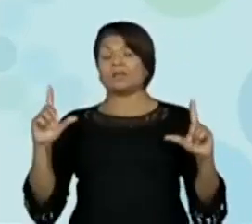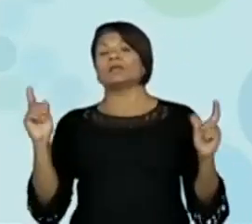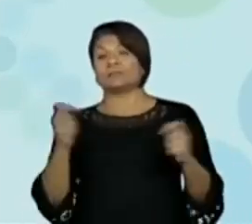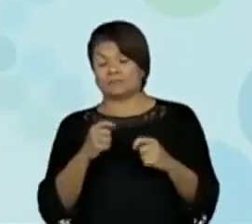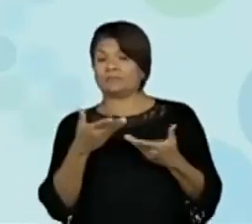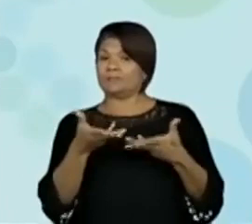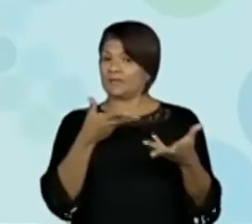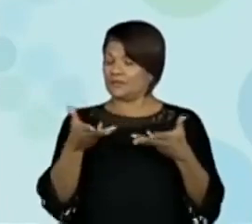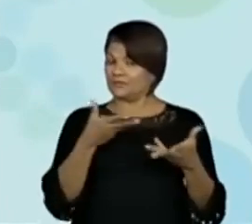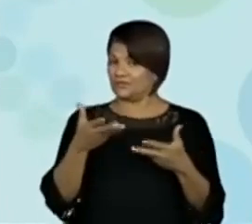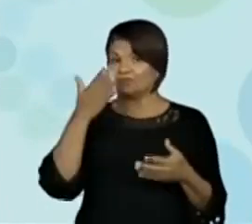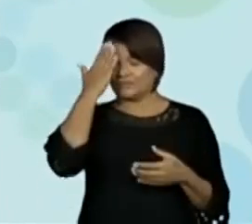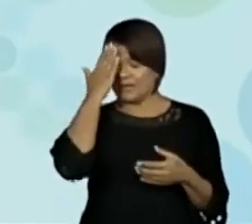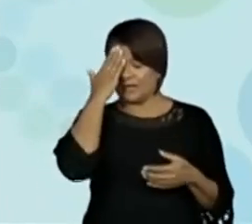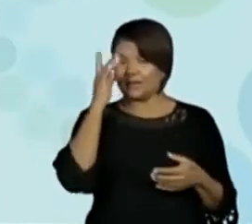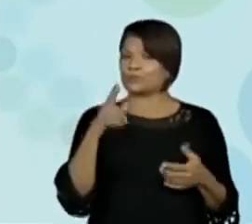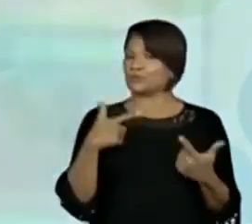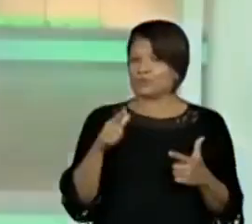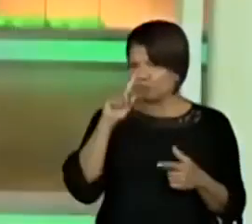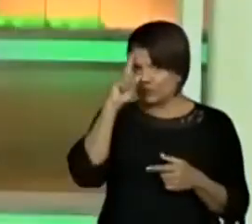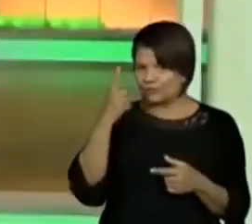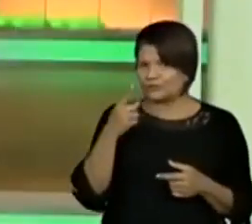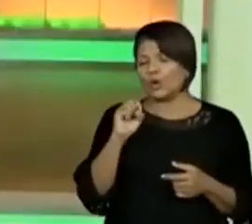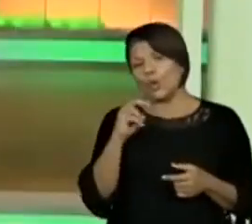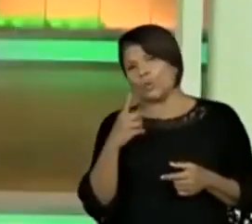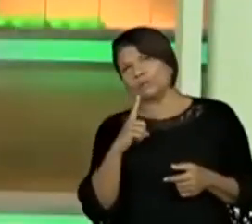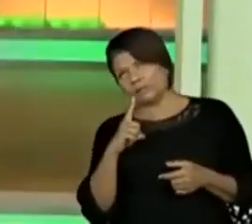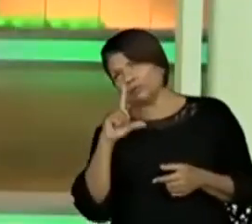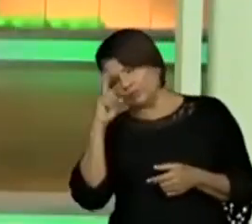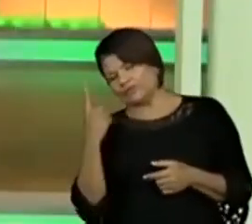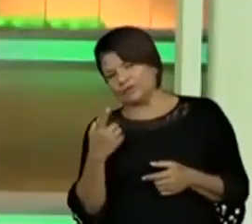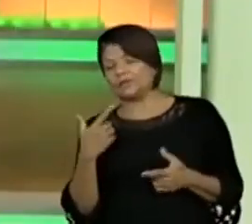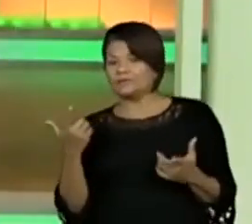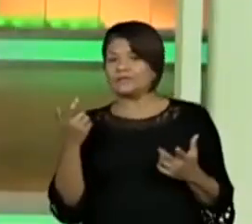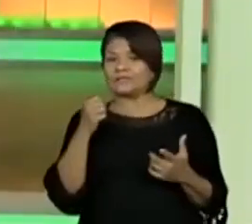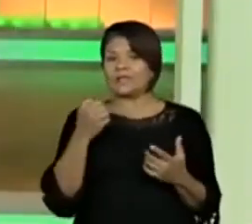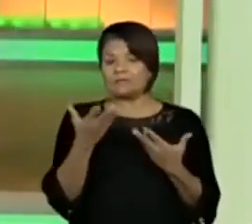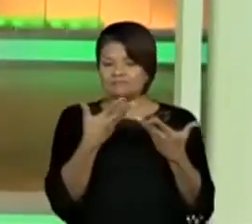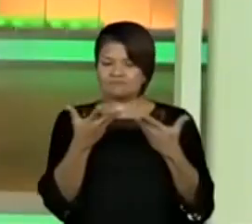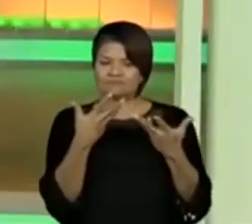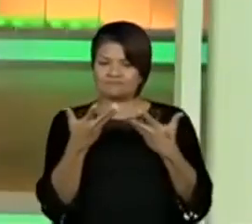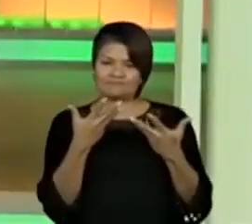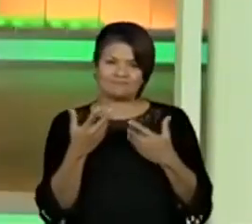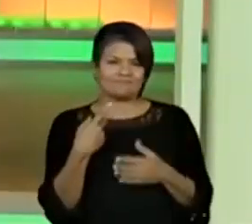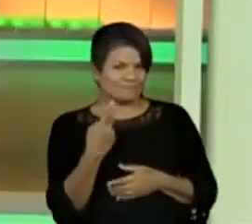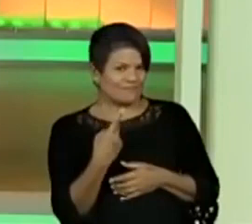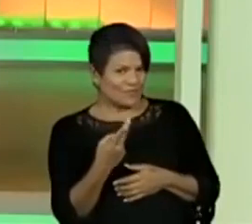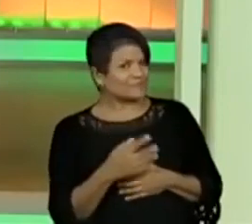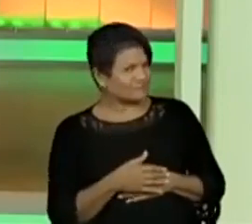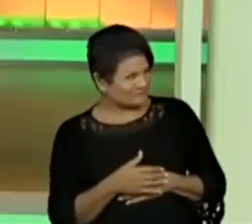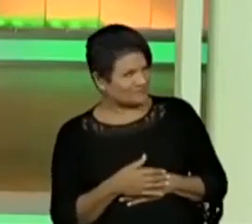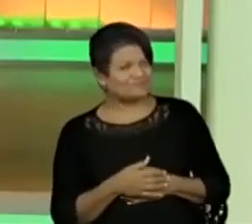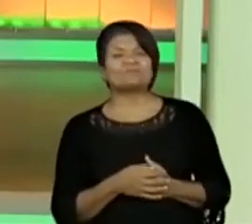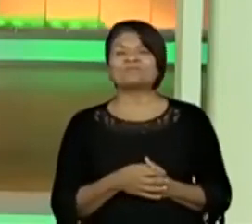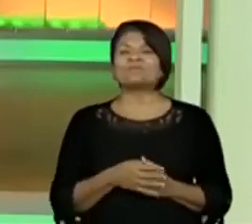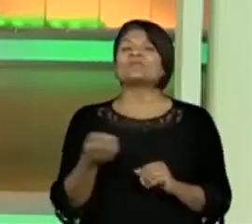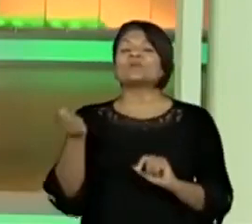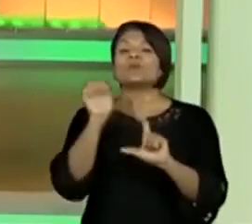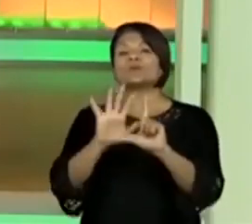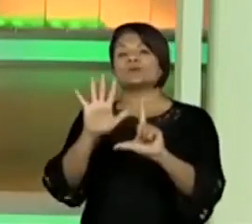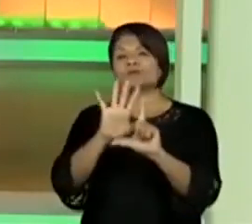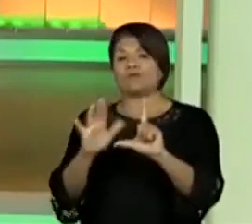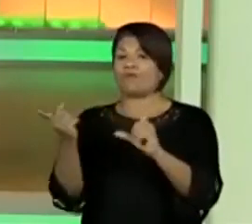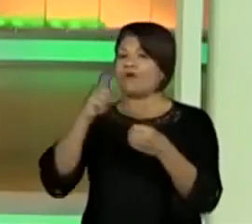interagir, mostrar às vezes mais ideias. Vai ser um espaço nosso também, certo? Eu vou voltar lá a telinha no QR Code para vocês